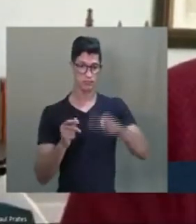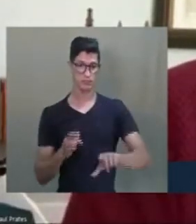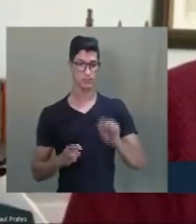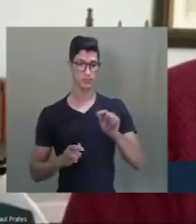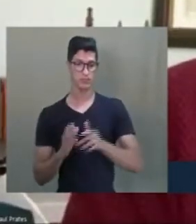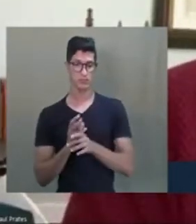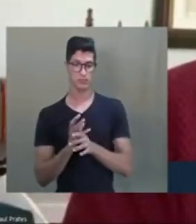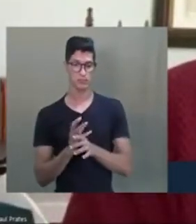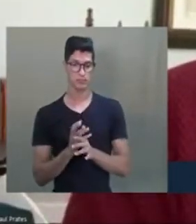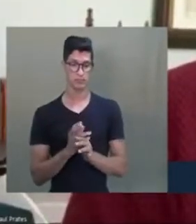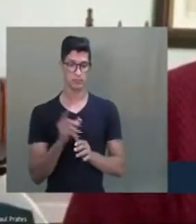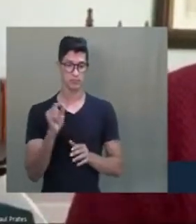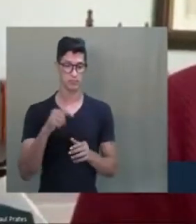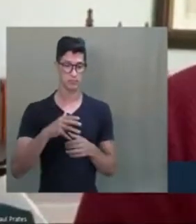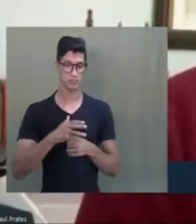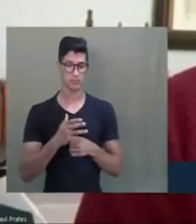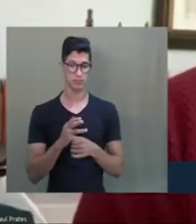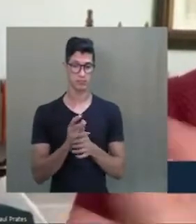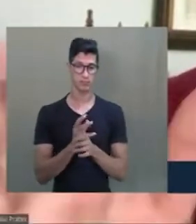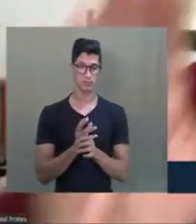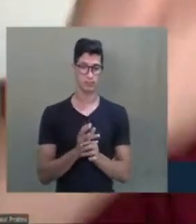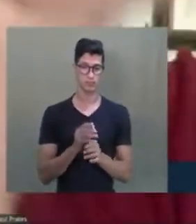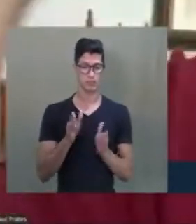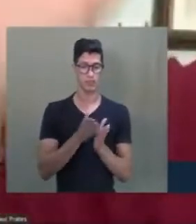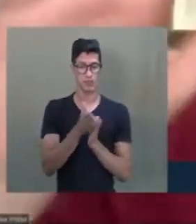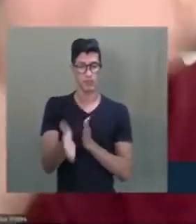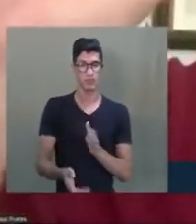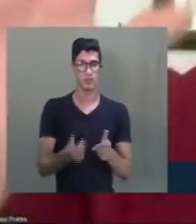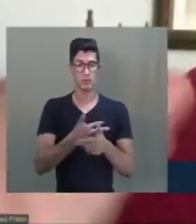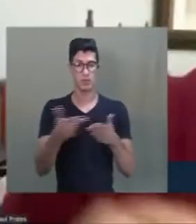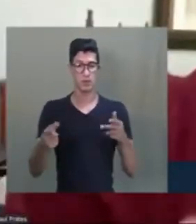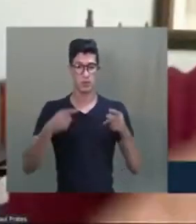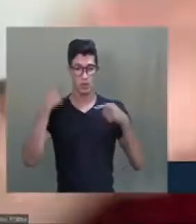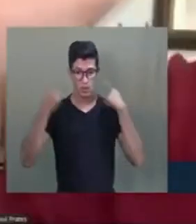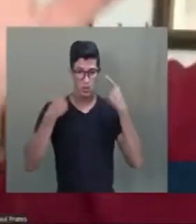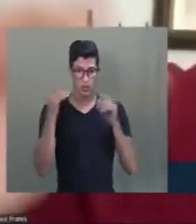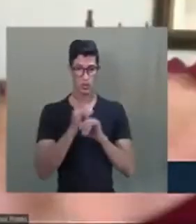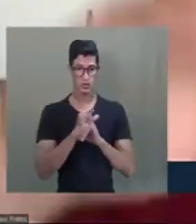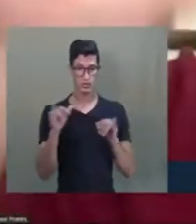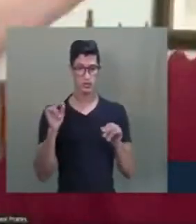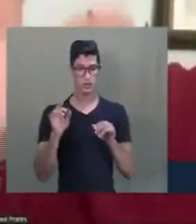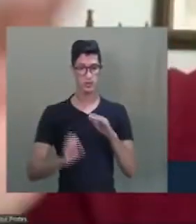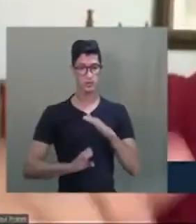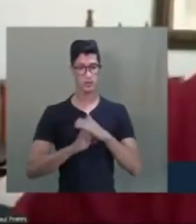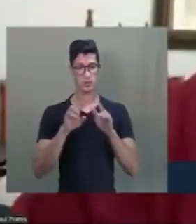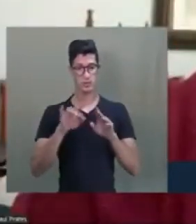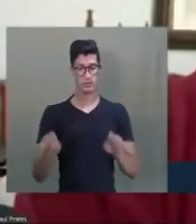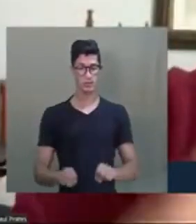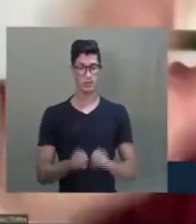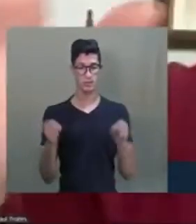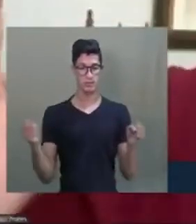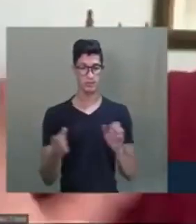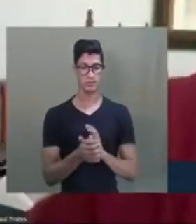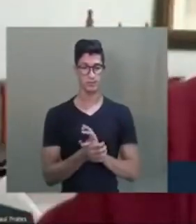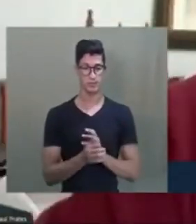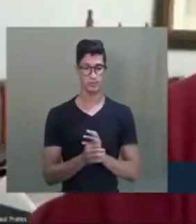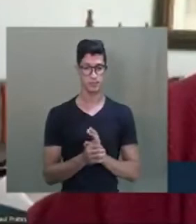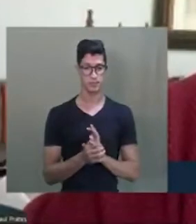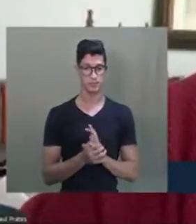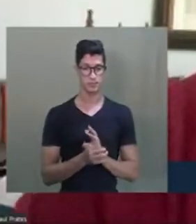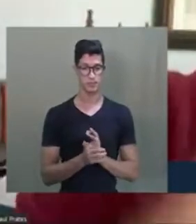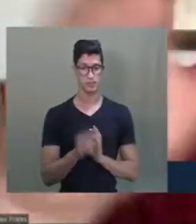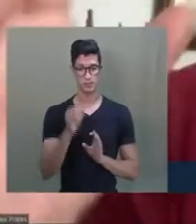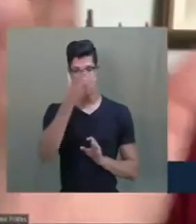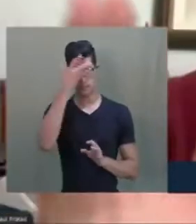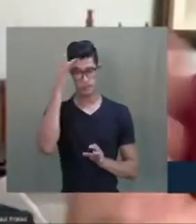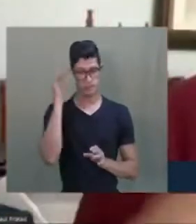o que nós estamos falando, tá? Para a gente não sair desviando para uma coisa louca de dizer que as empresas vão quebrar, que as